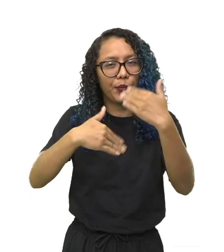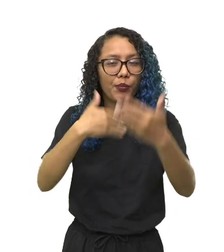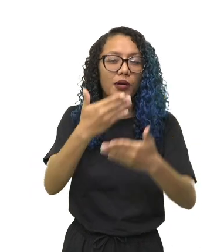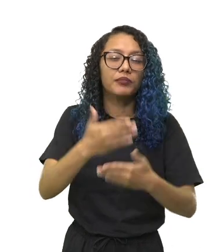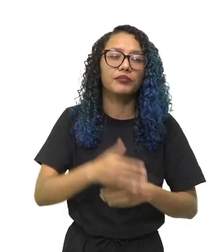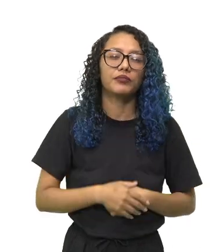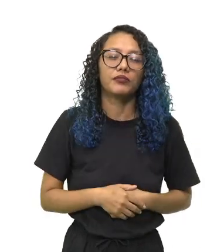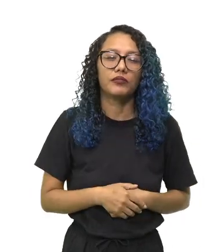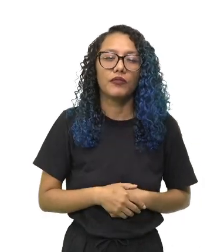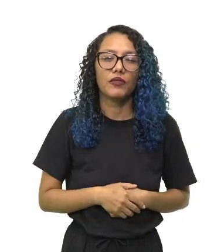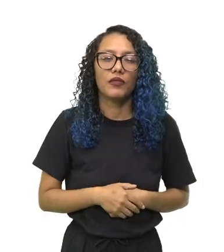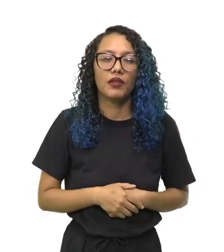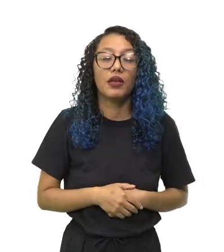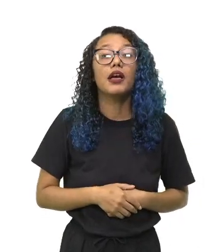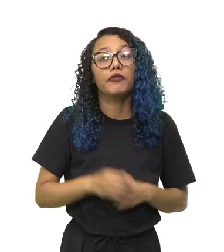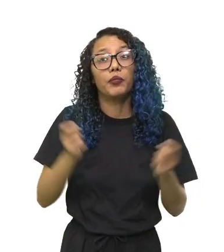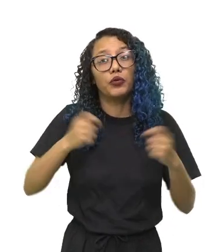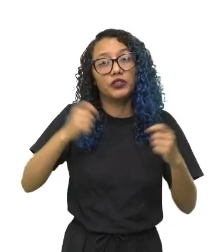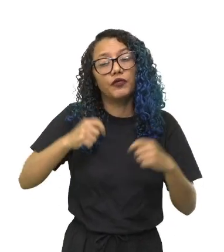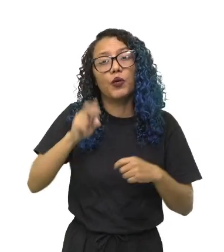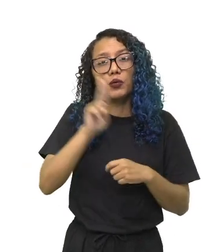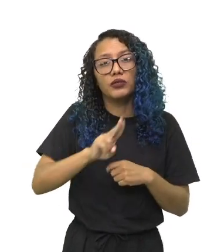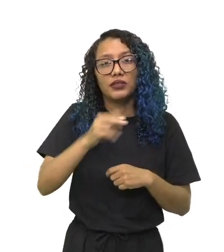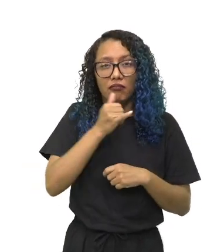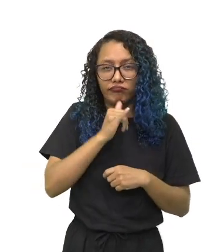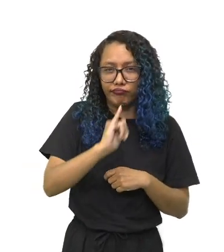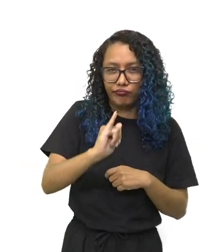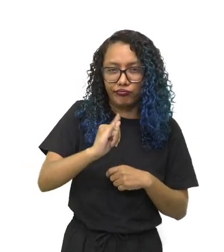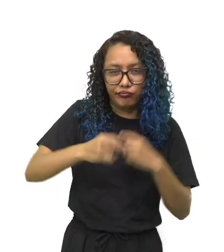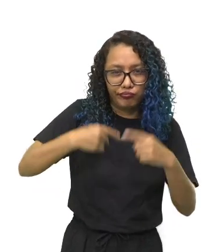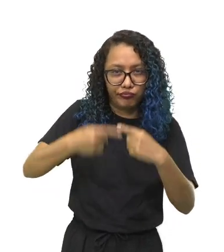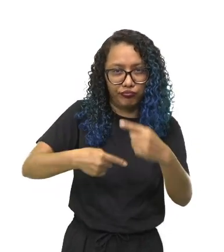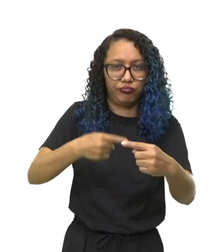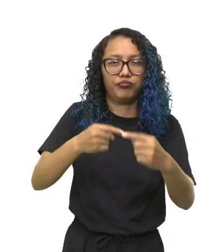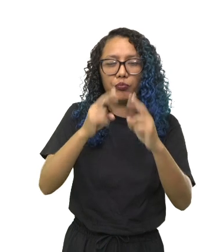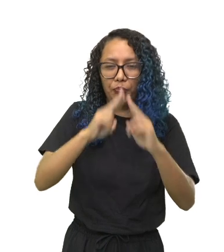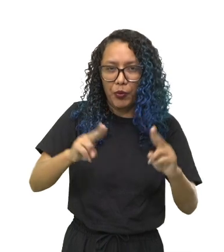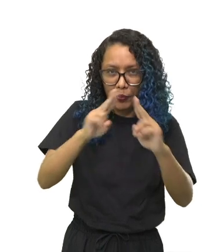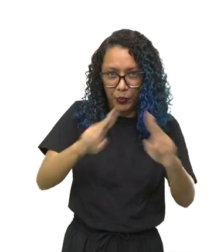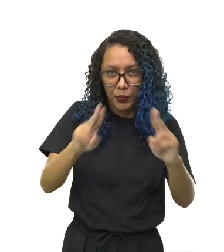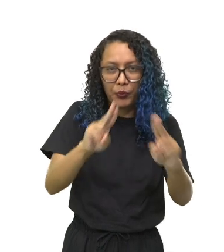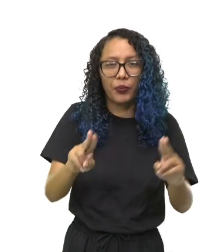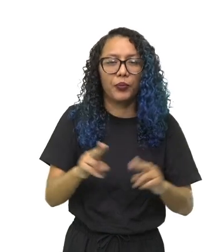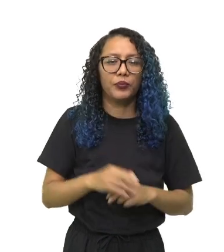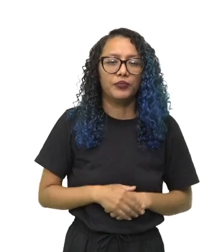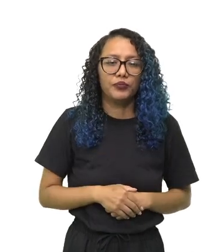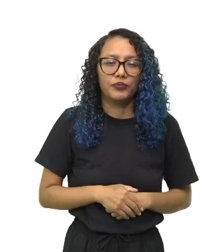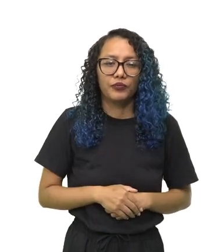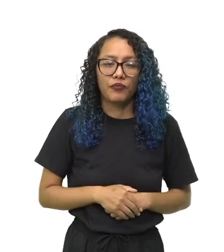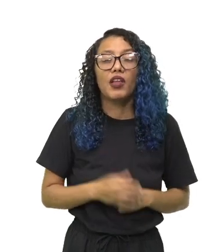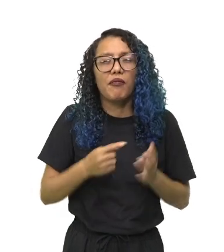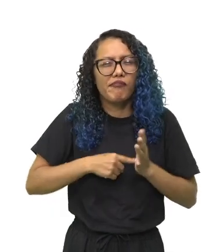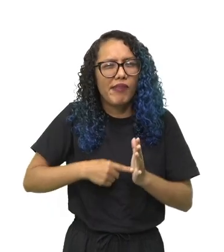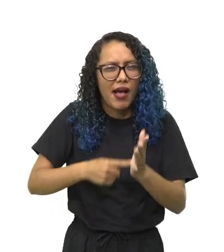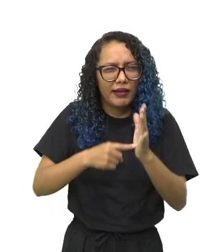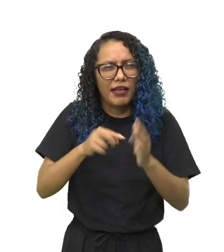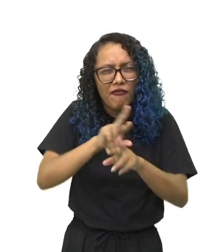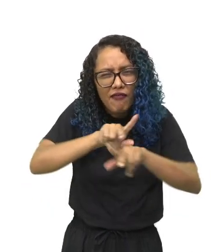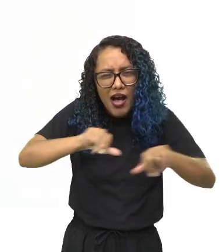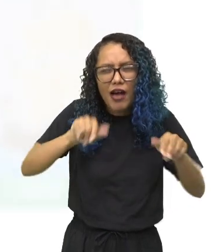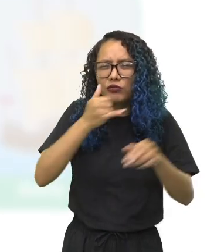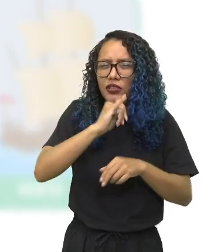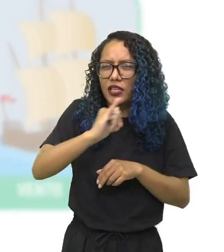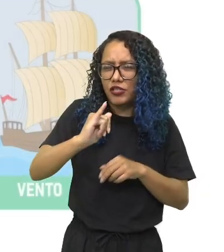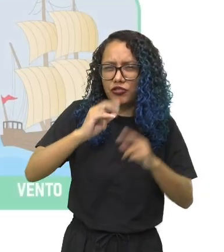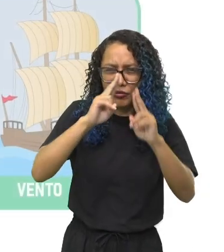o uso da eletricidade, a invenção das máquinas elétricas. Então,